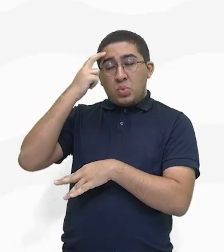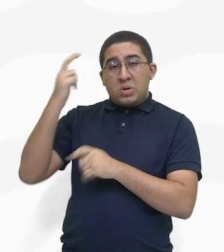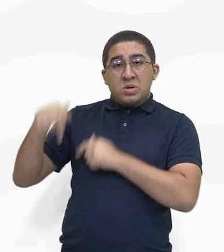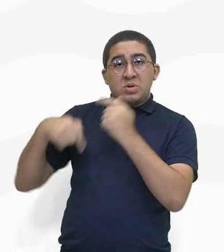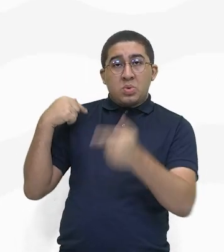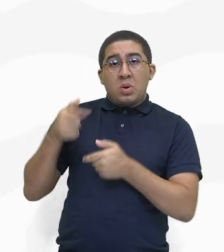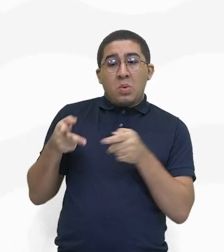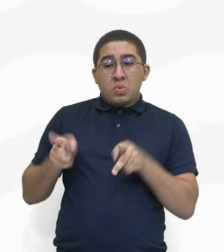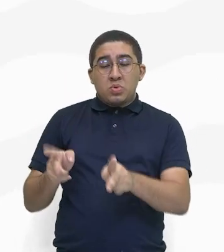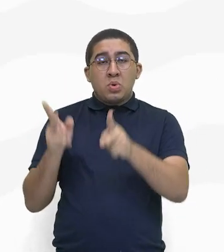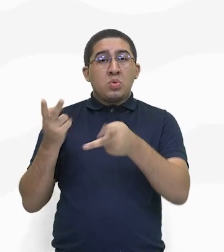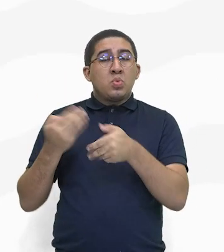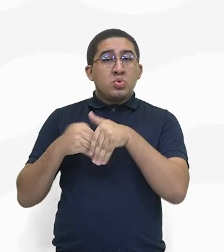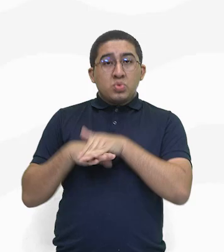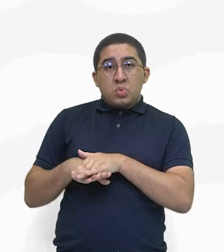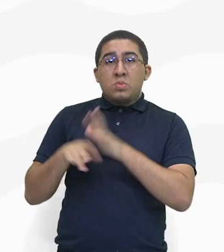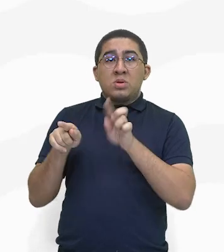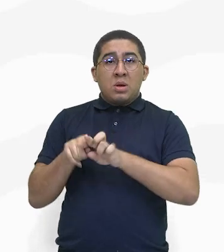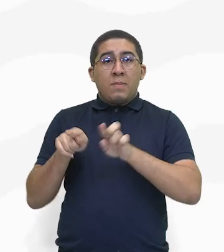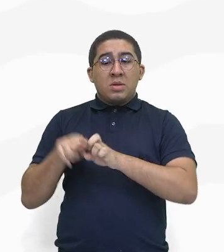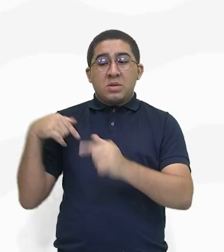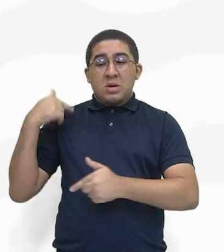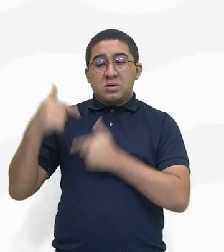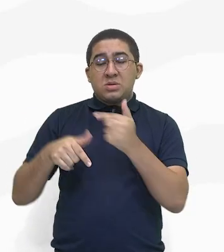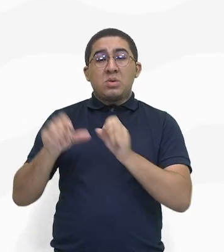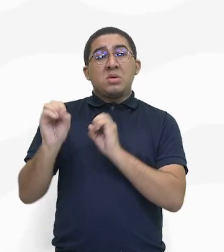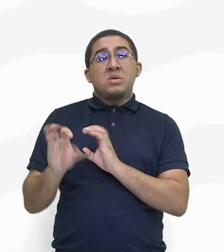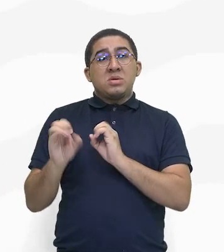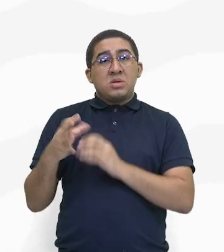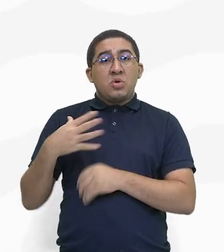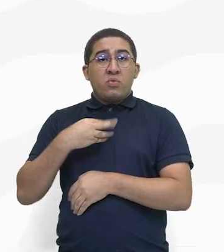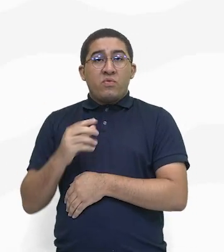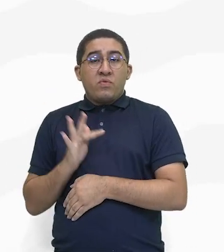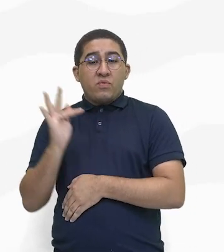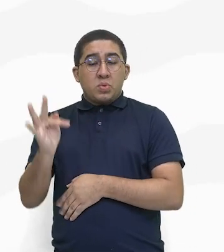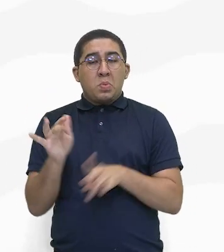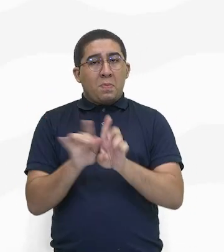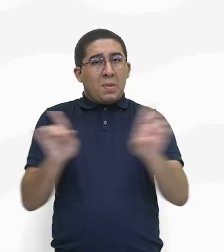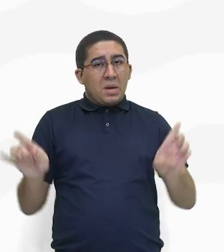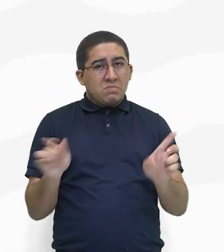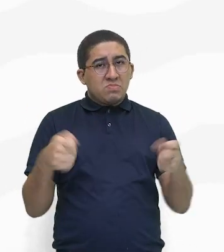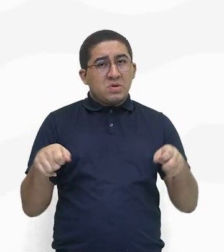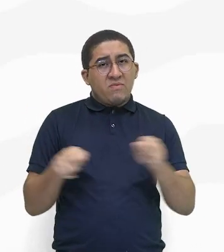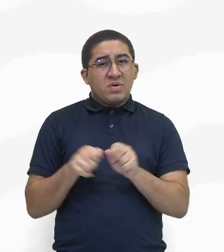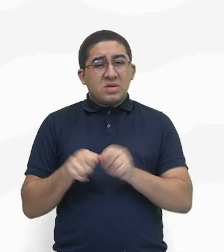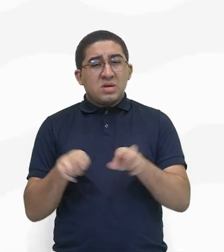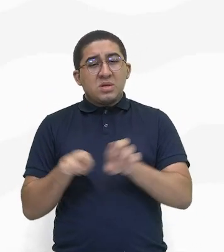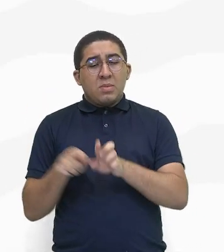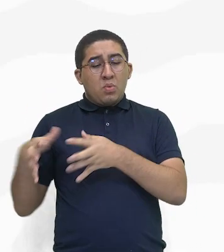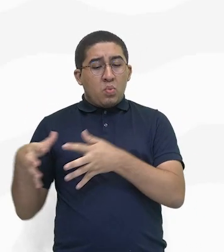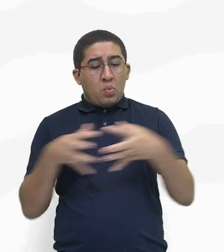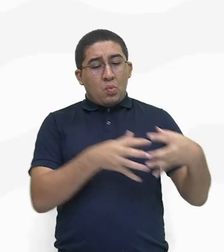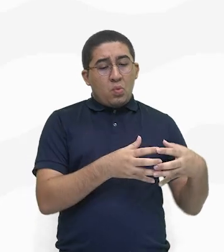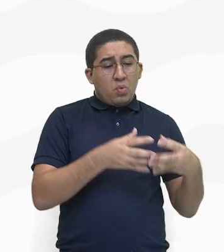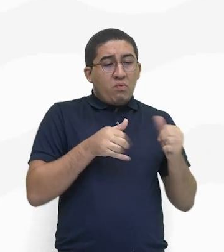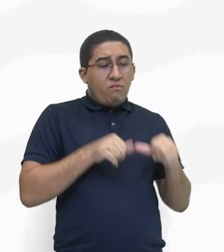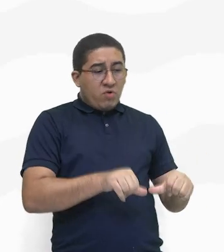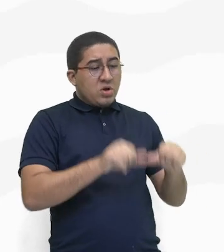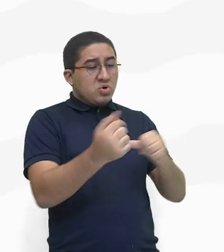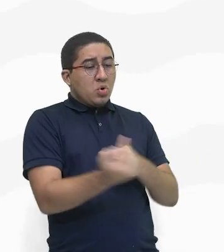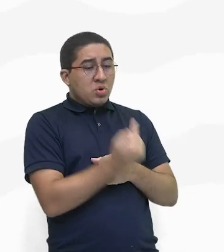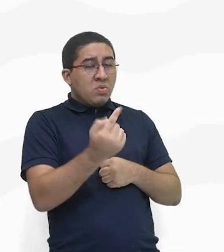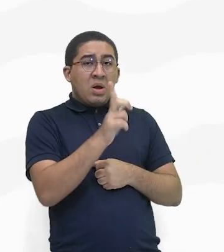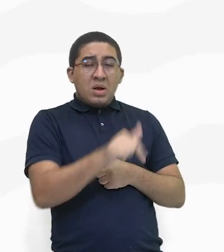costumes, a tradição, transmitindo às novas gerações. Mas e aí? É para fazer isso e se isolar? Essa que é a